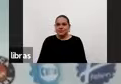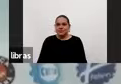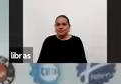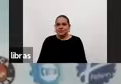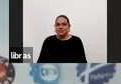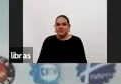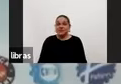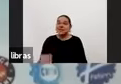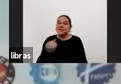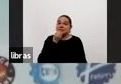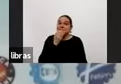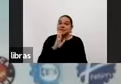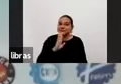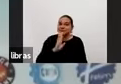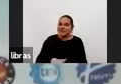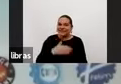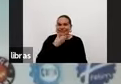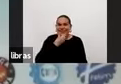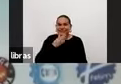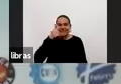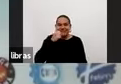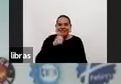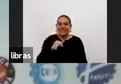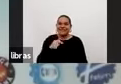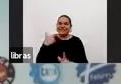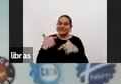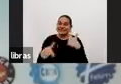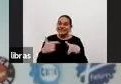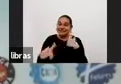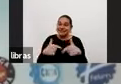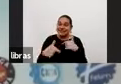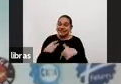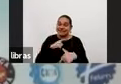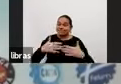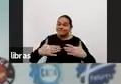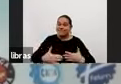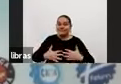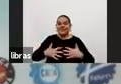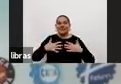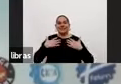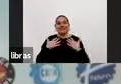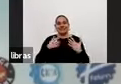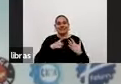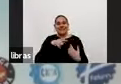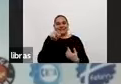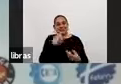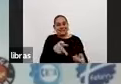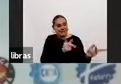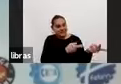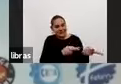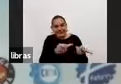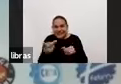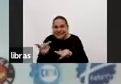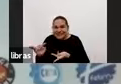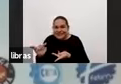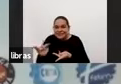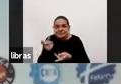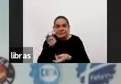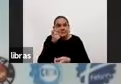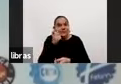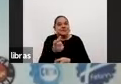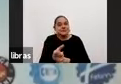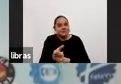Boa tarde, trabalhadoras e trabalhadores. Nós temos aqui o prazer de ter um convidado aqui muito